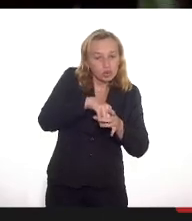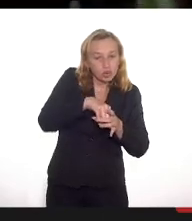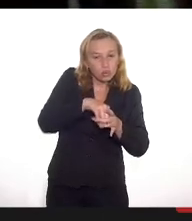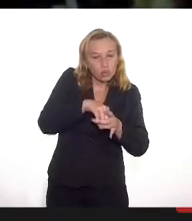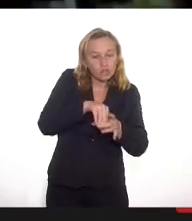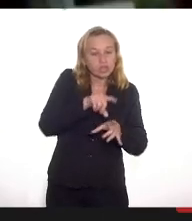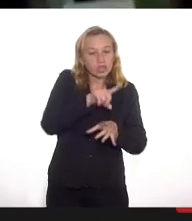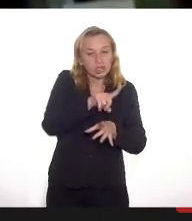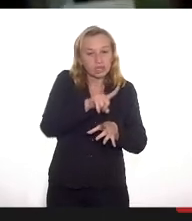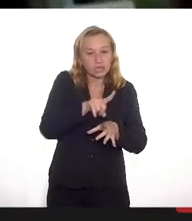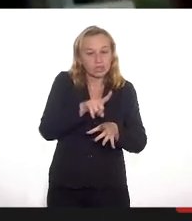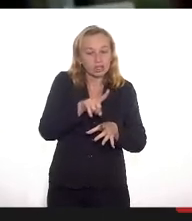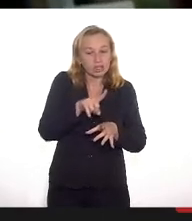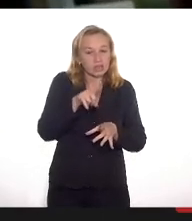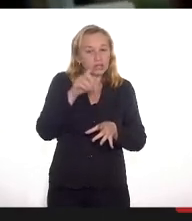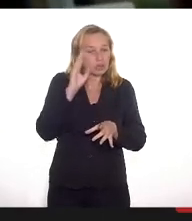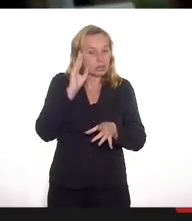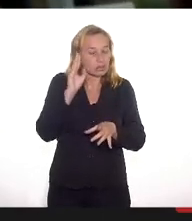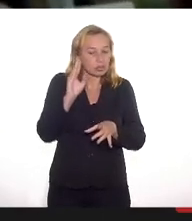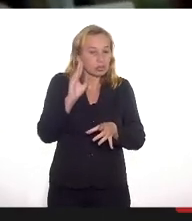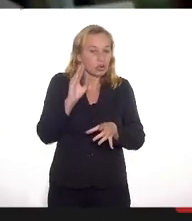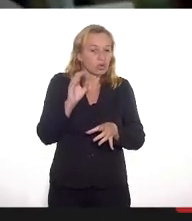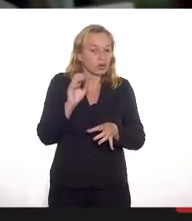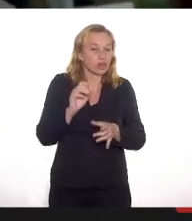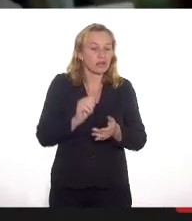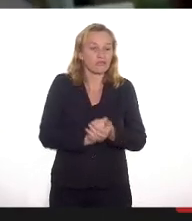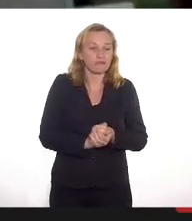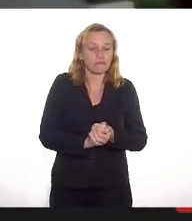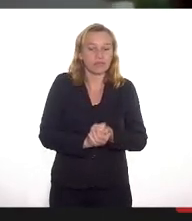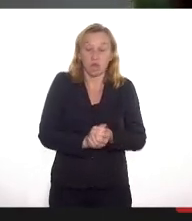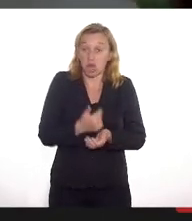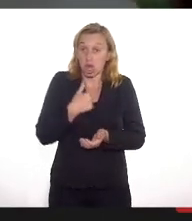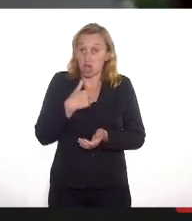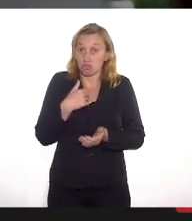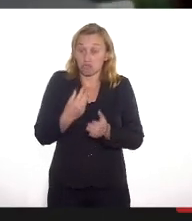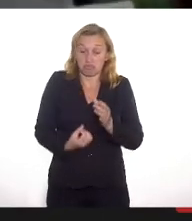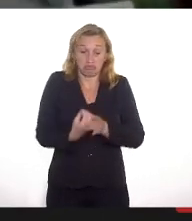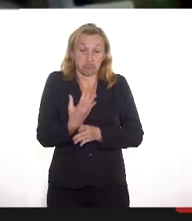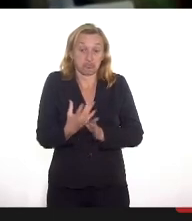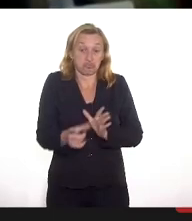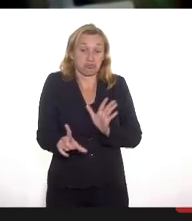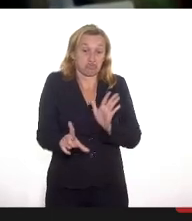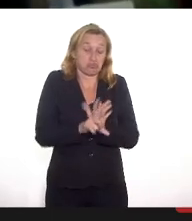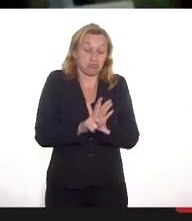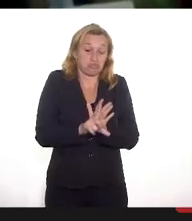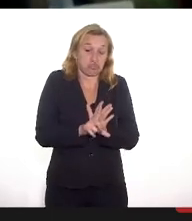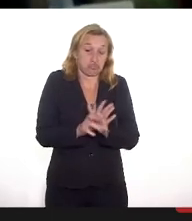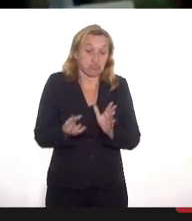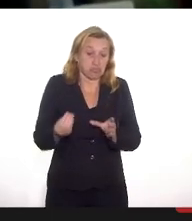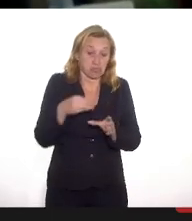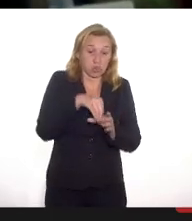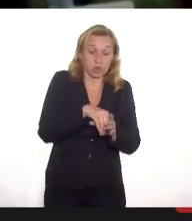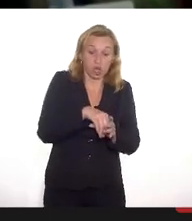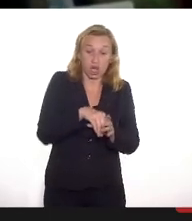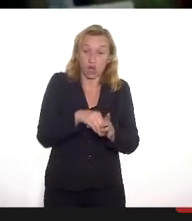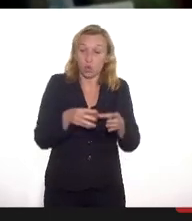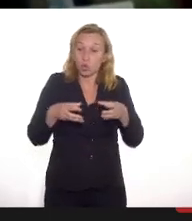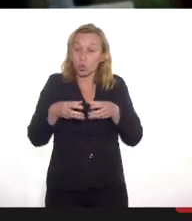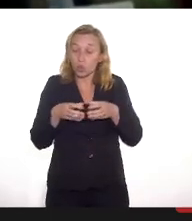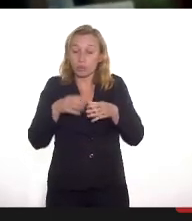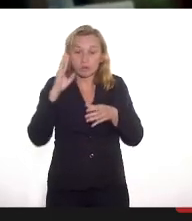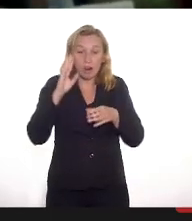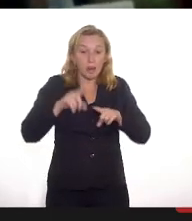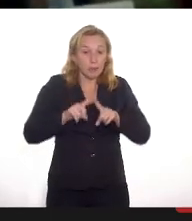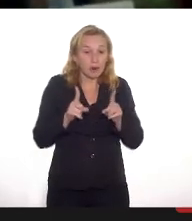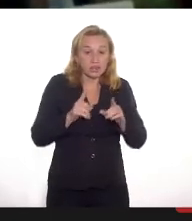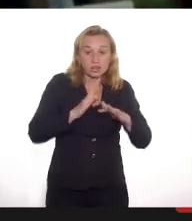que também é de fácil identificação e eu não vou fazer nenhum projeto de lei para incluir qualquer tipo de grupo né o